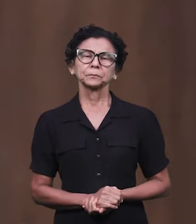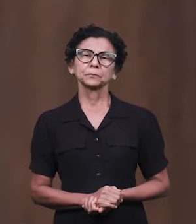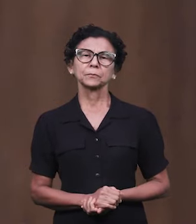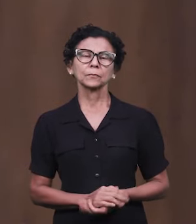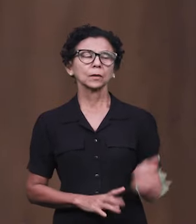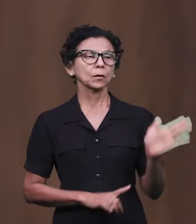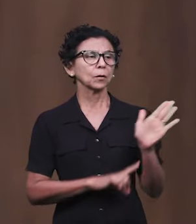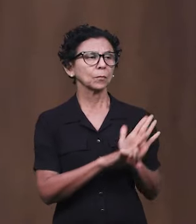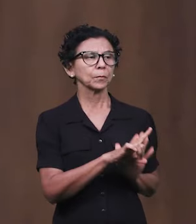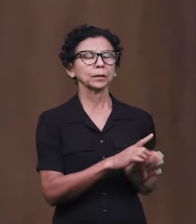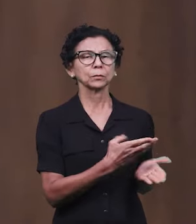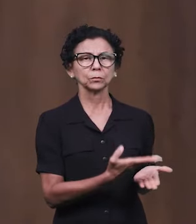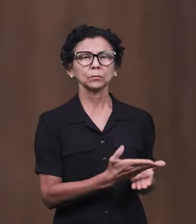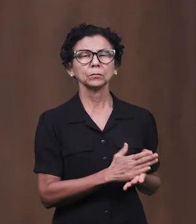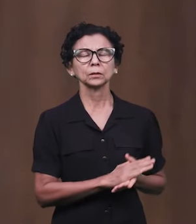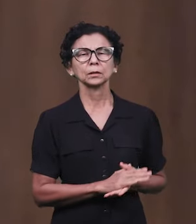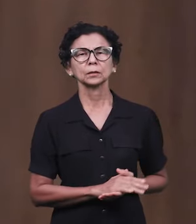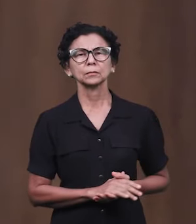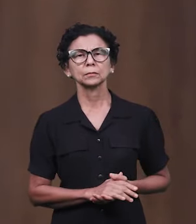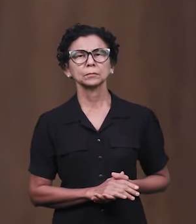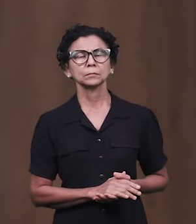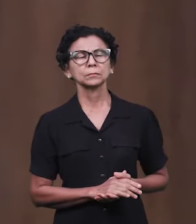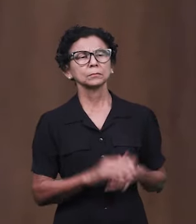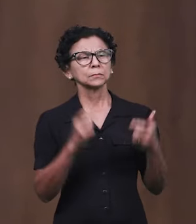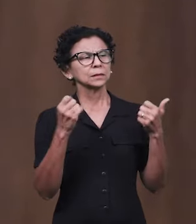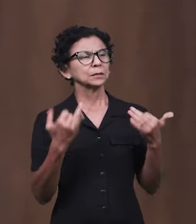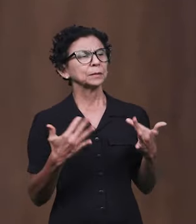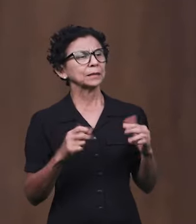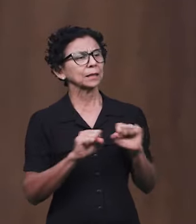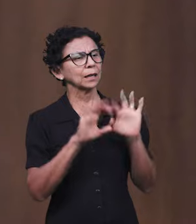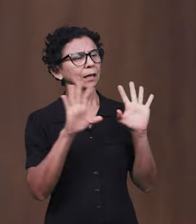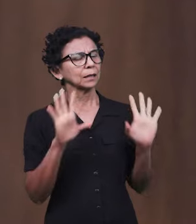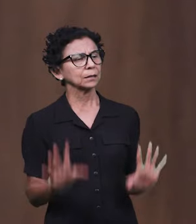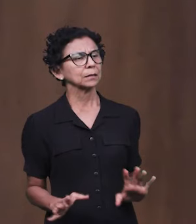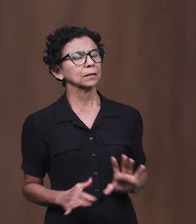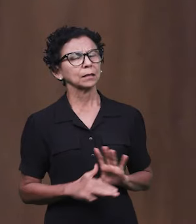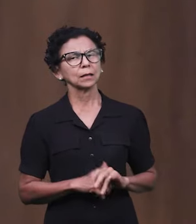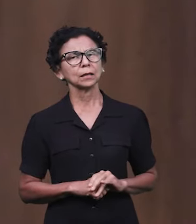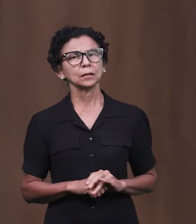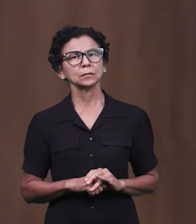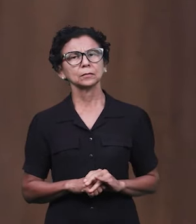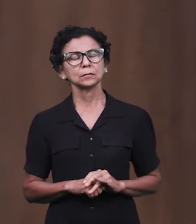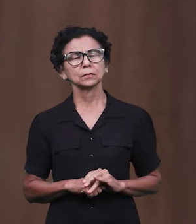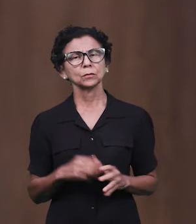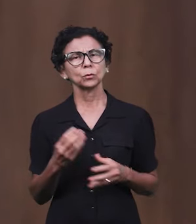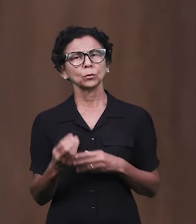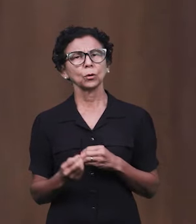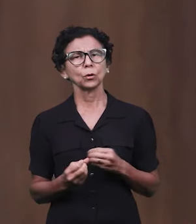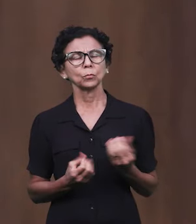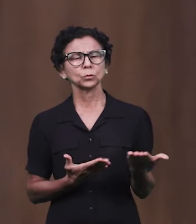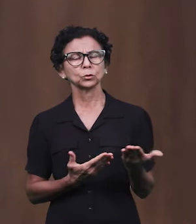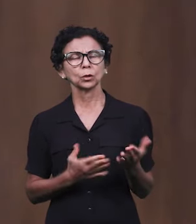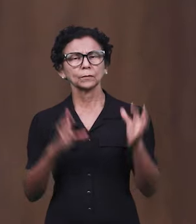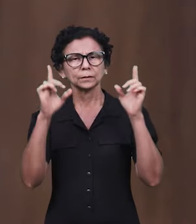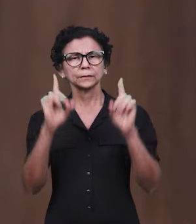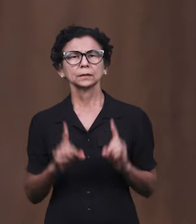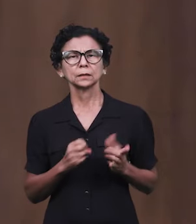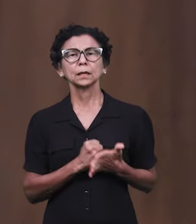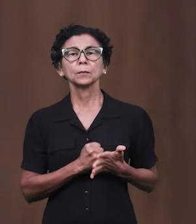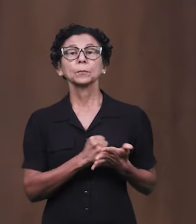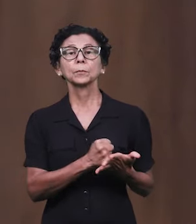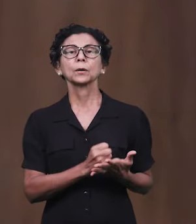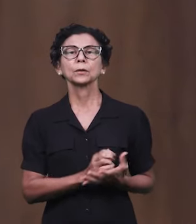obtermos esclarecimentos sobre questões relacionadas ao suporte aos jovens com deficiência, que certamente contribuirão